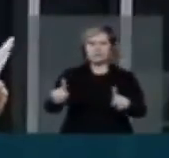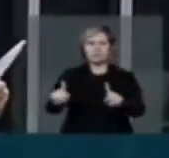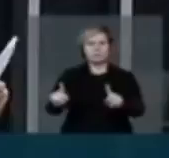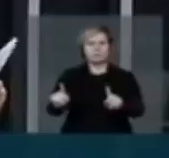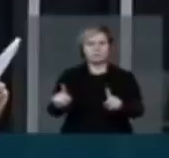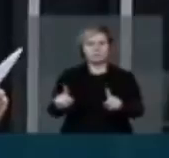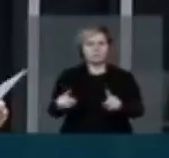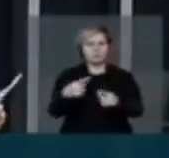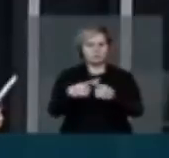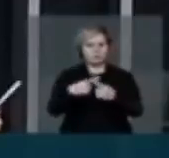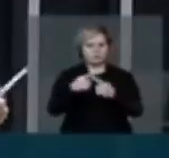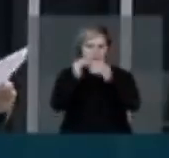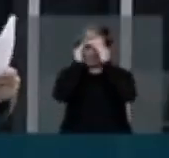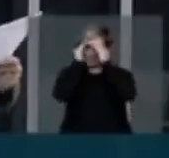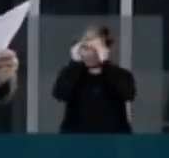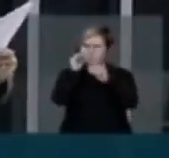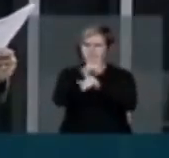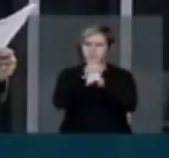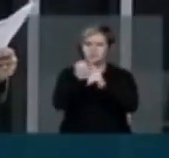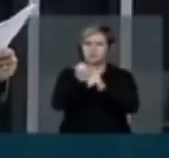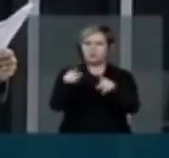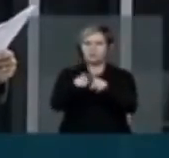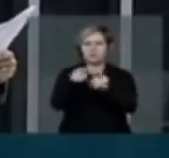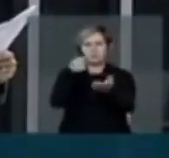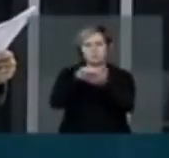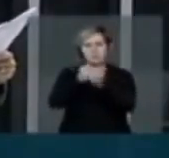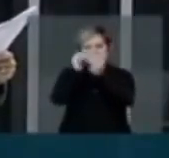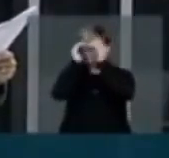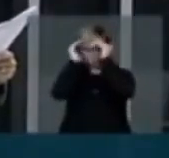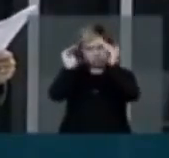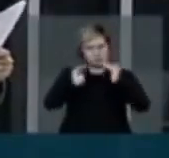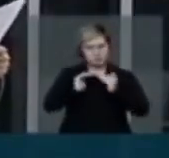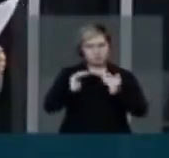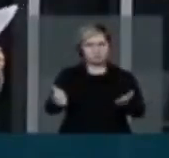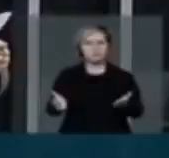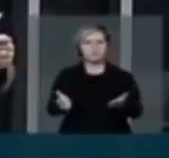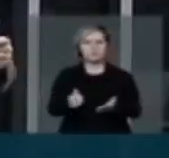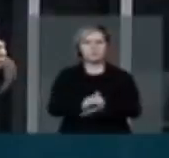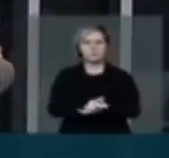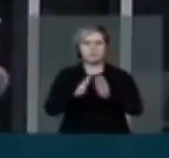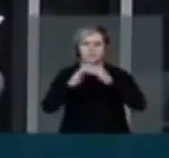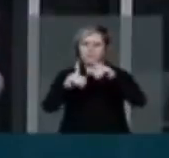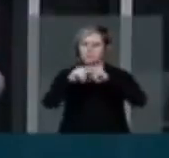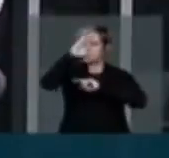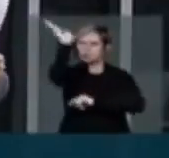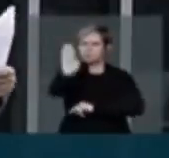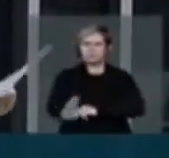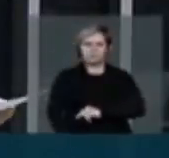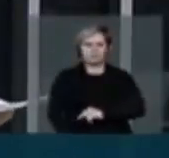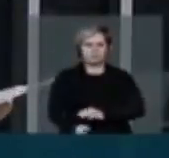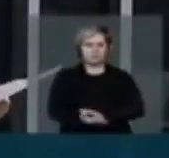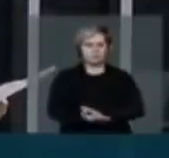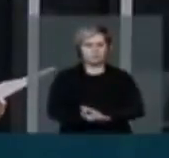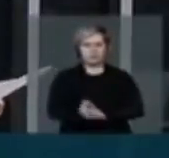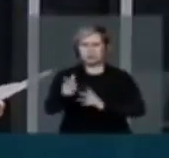que respeita a sociedade, mas que existe também respeito. As igrejas brasileiras, que